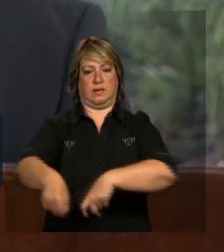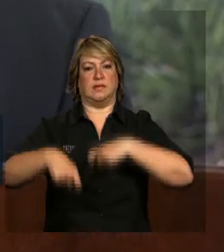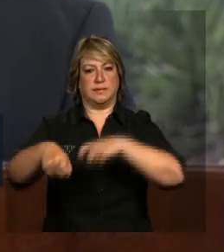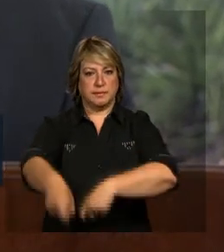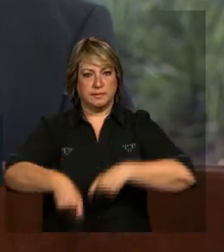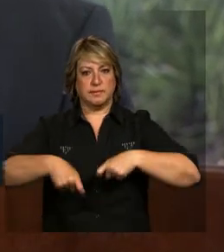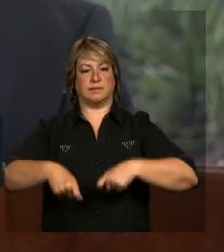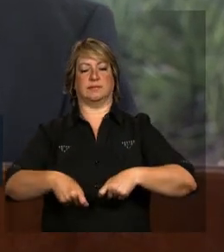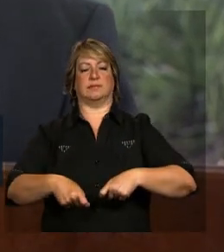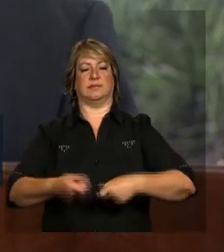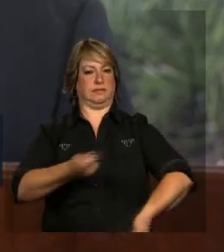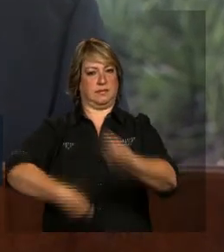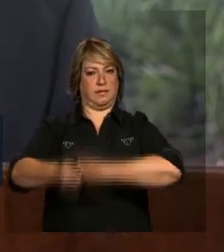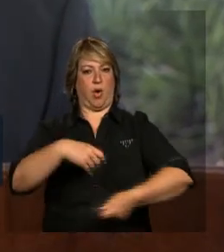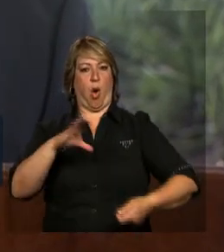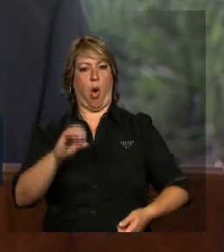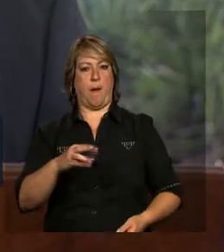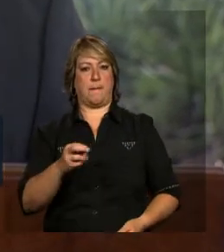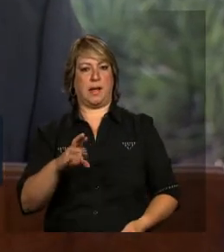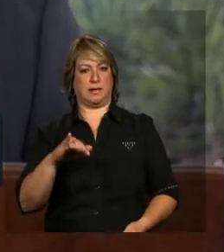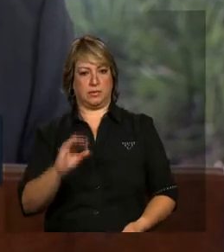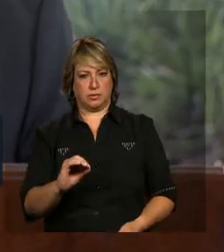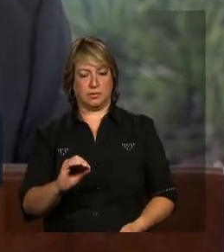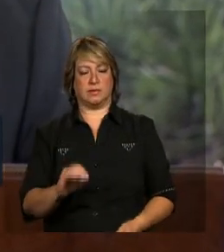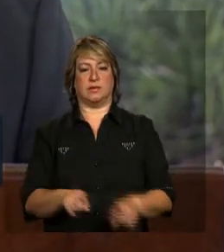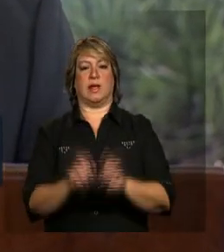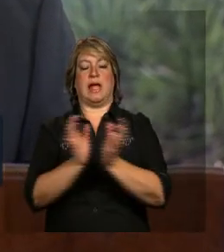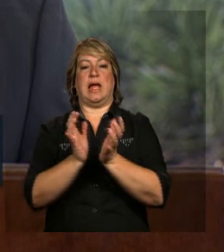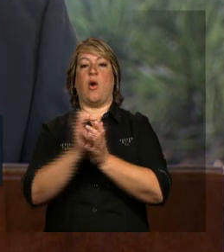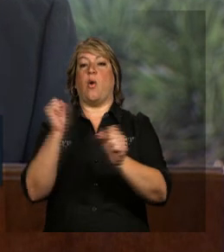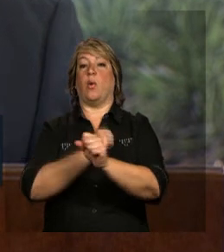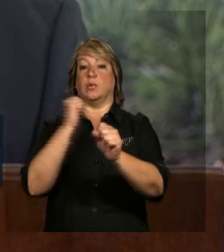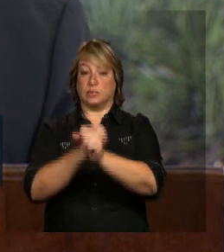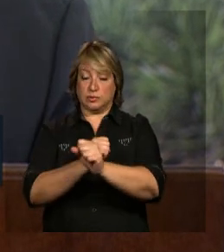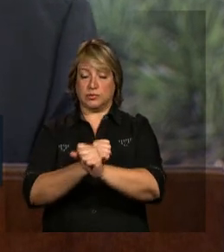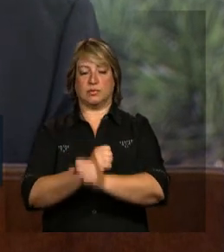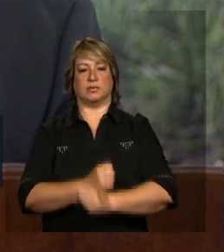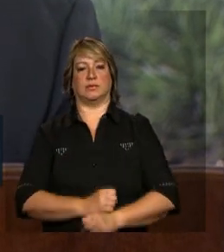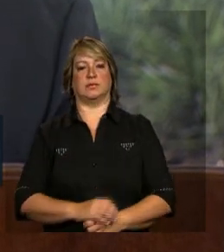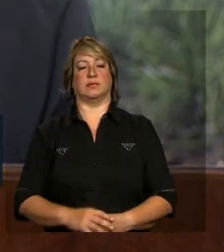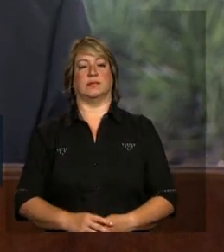agricultura do Comércio e na área de construção